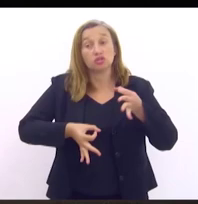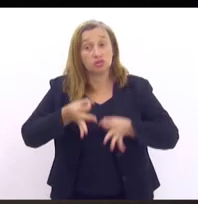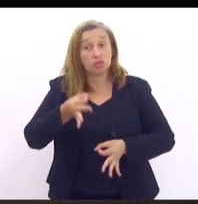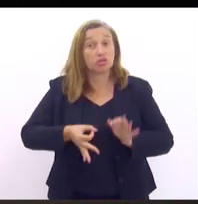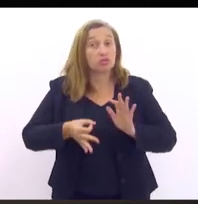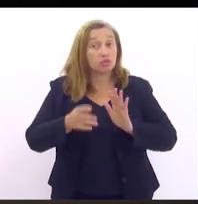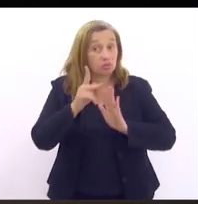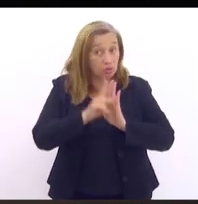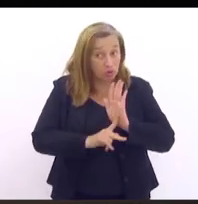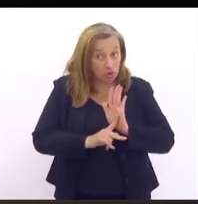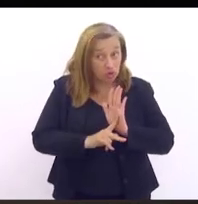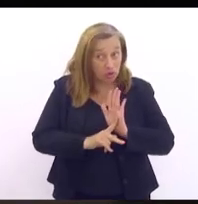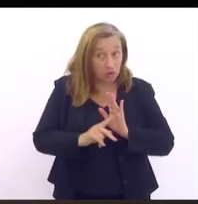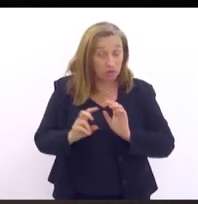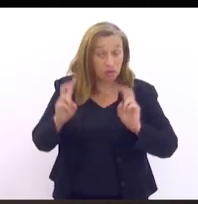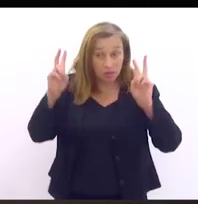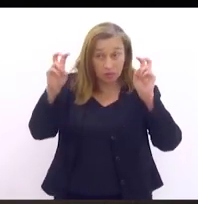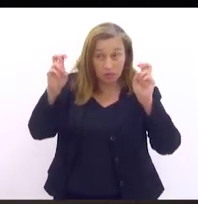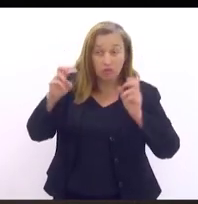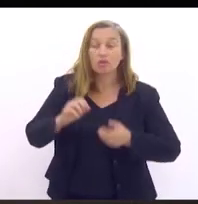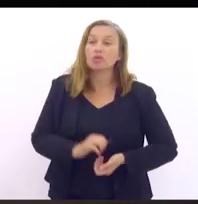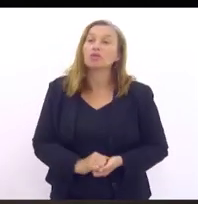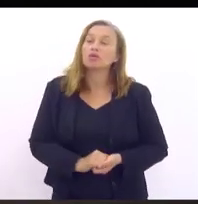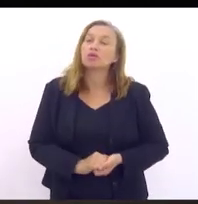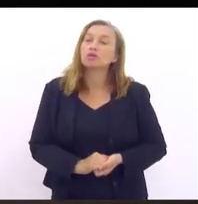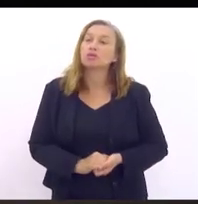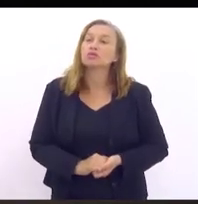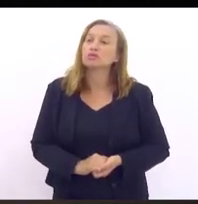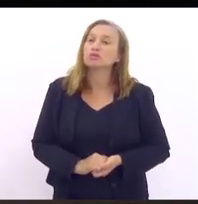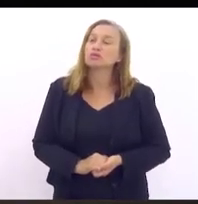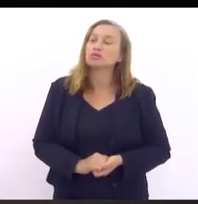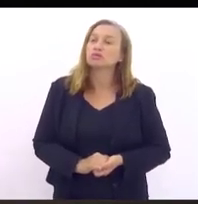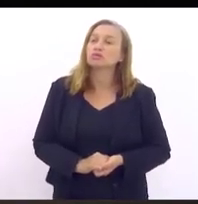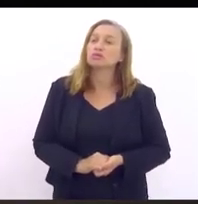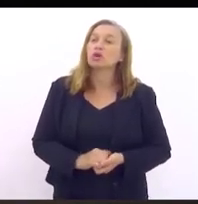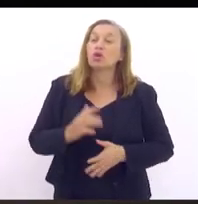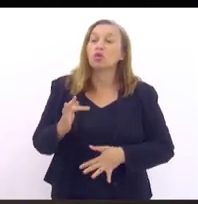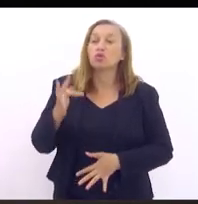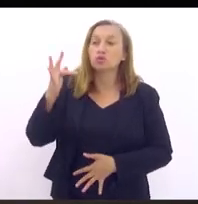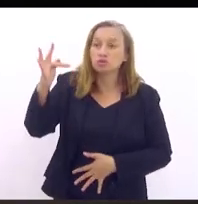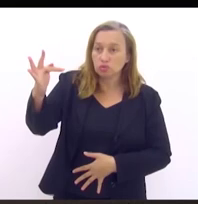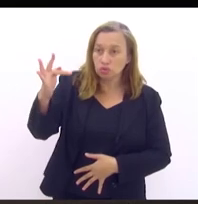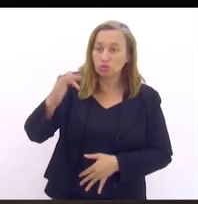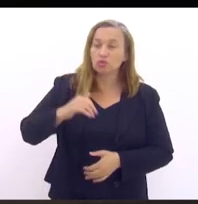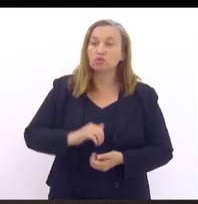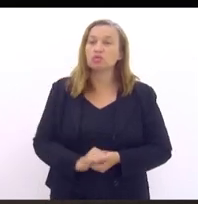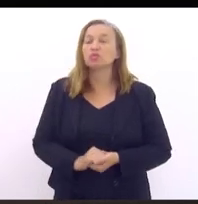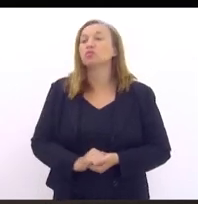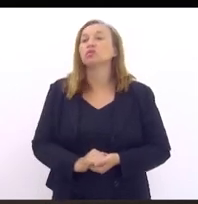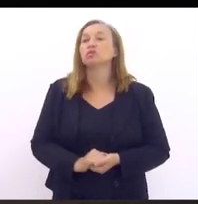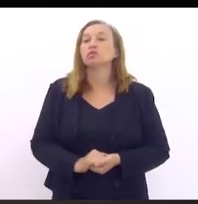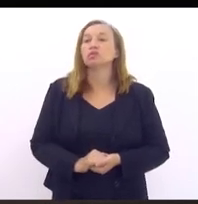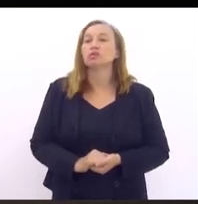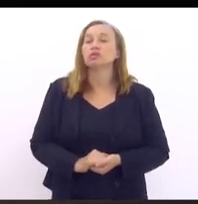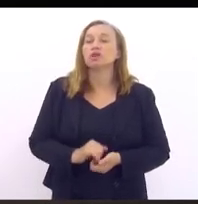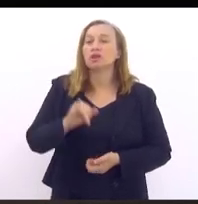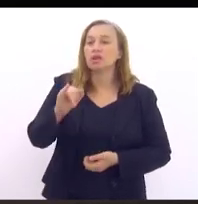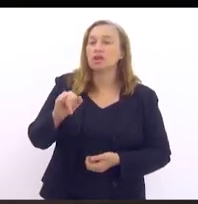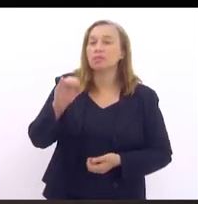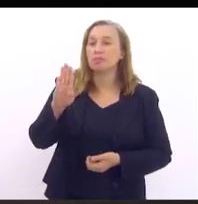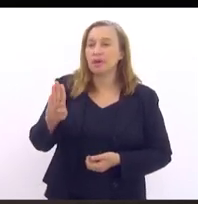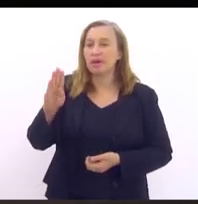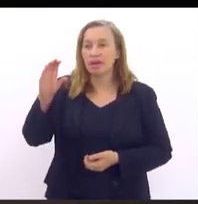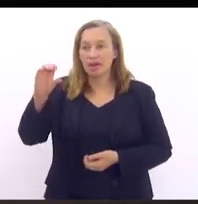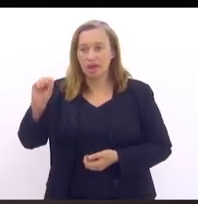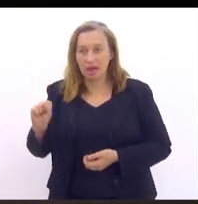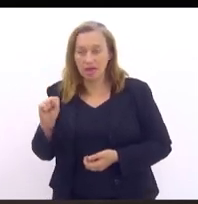projeto, abre aspas, uma vez que a repartição do futuro imposto sobre bens e serviços, o IBS, entre